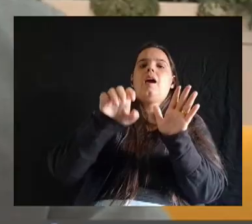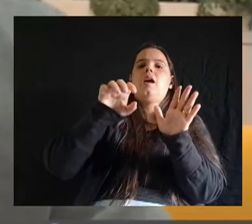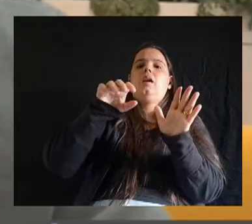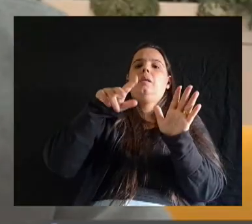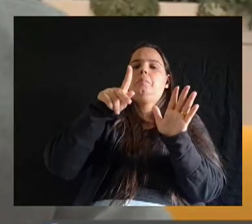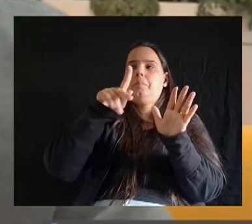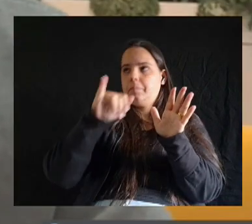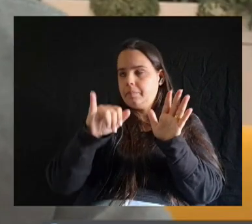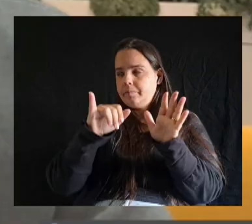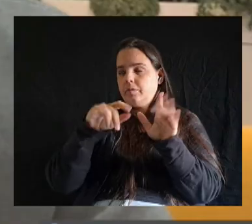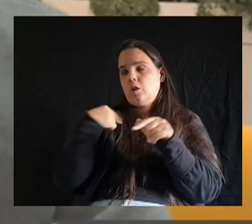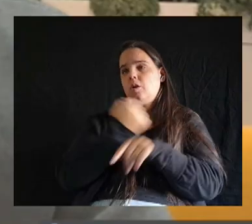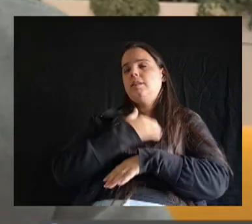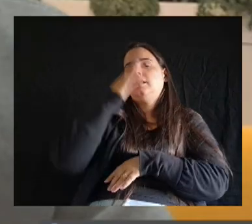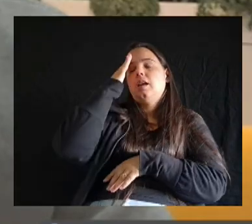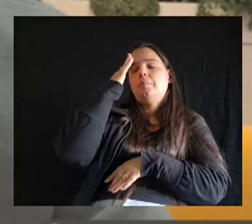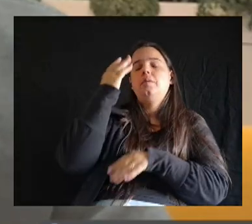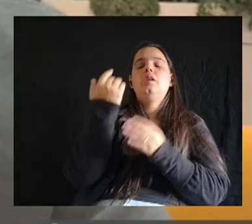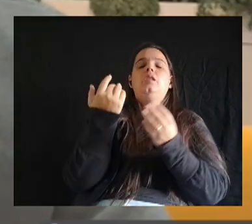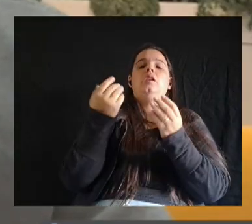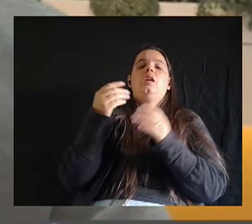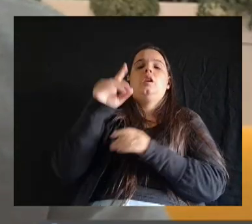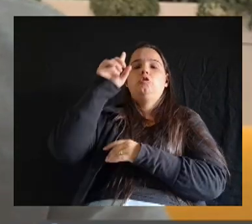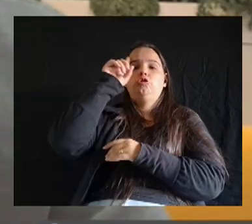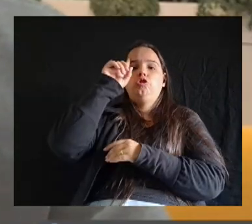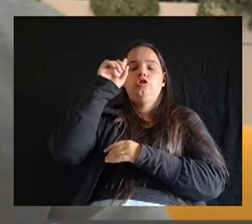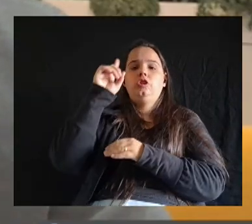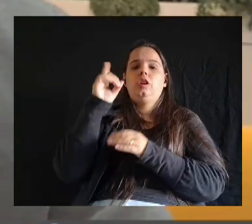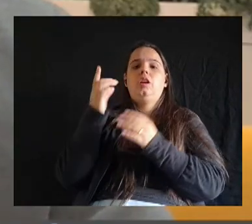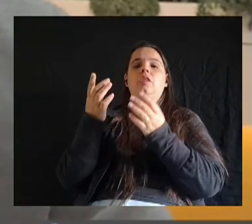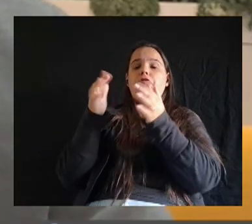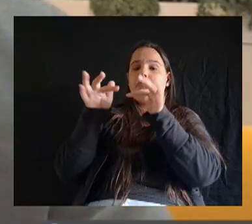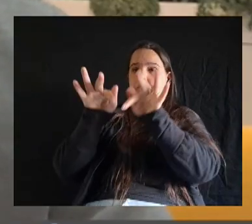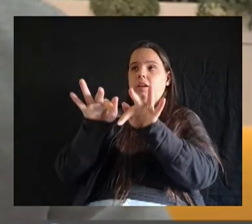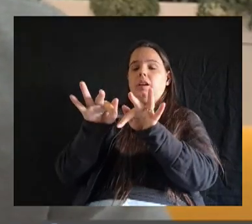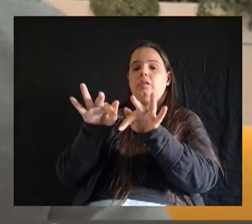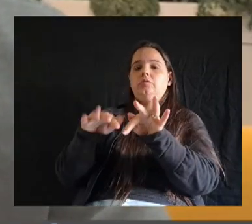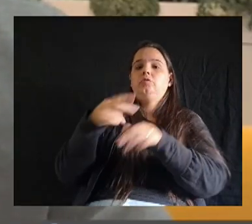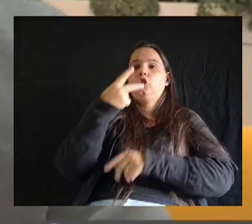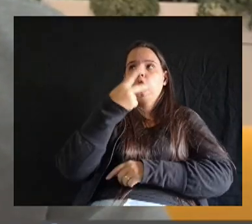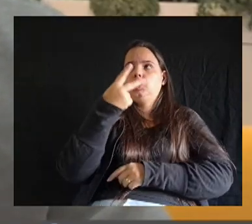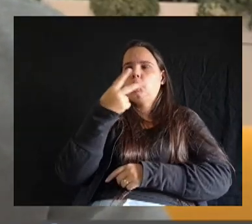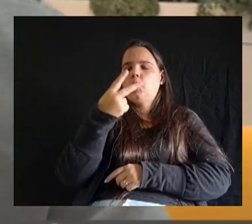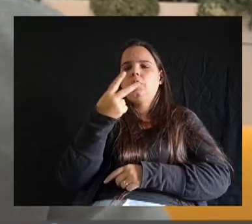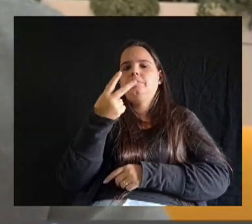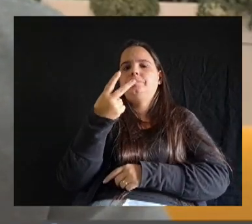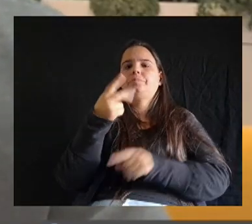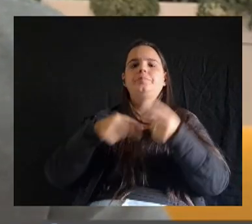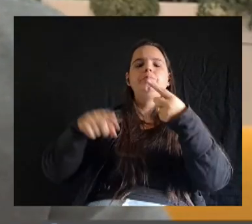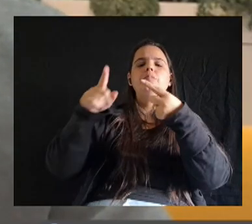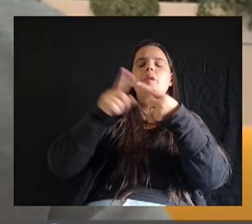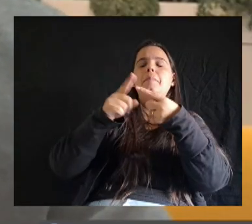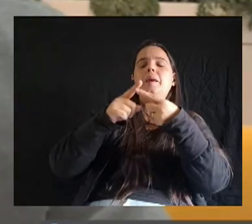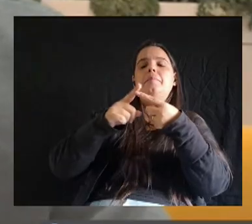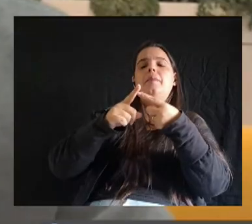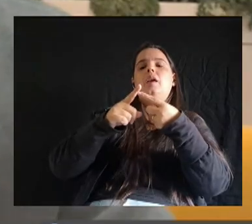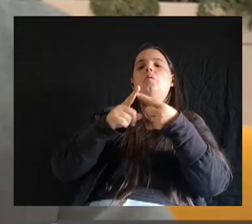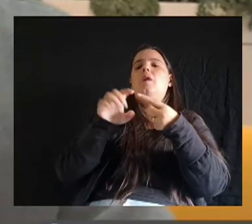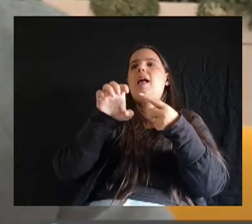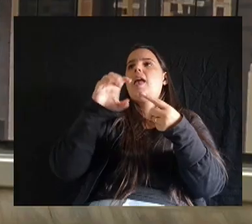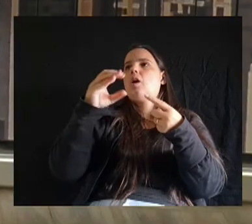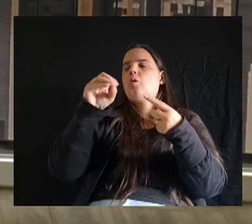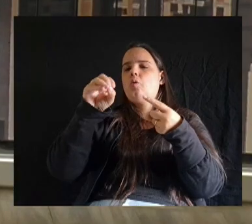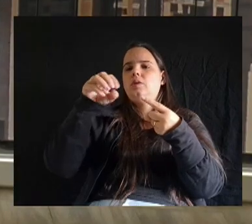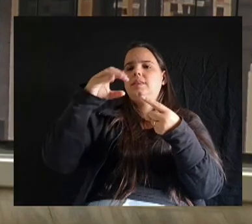do dia, isso vai implicar em dois aspectos. Primeiro, a gente precisa construir um ecossistema.